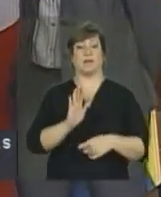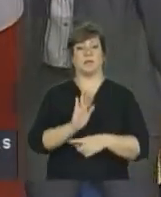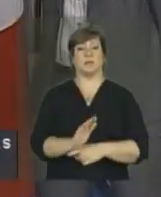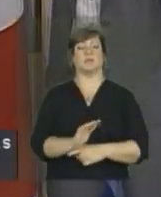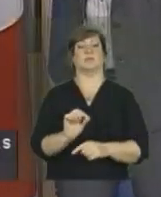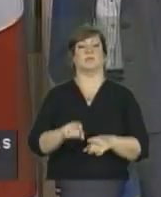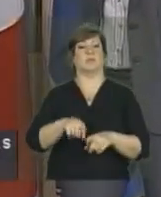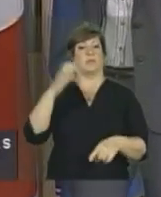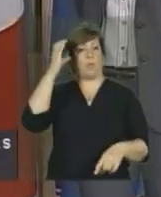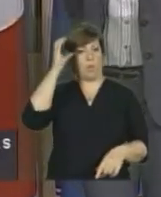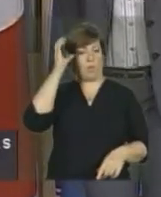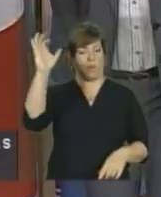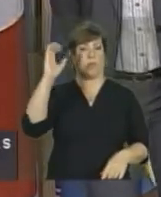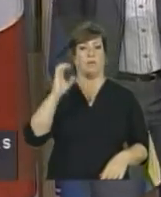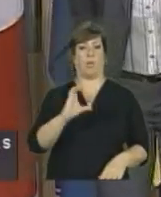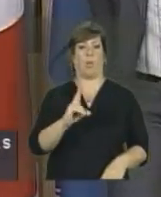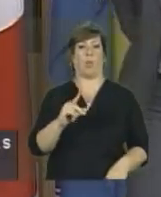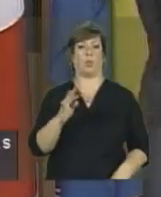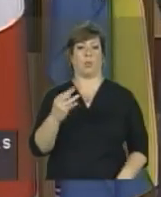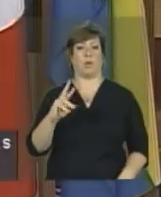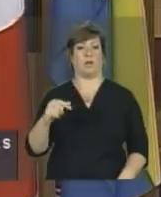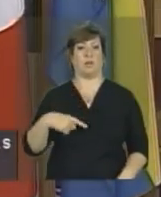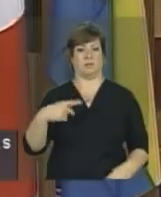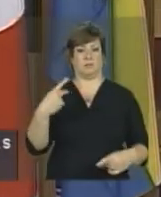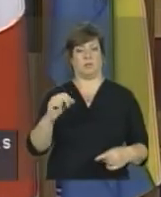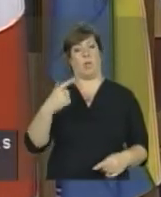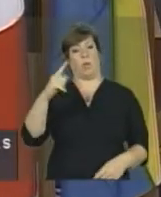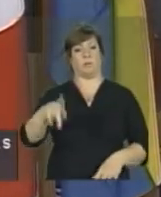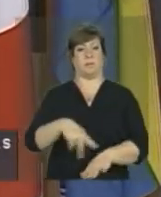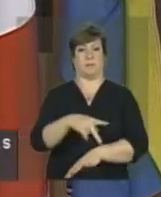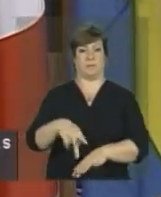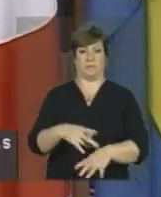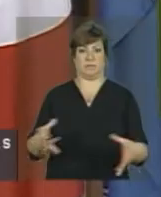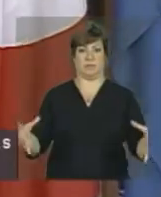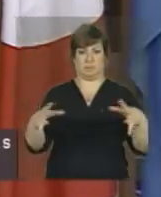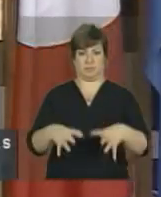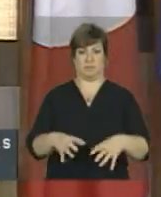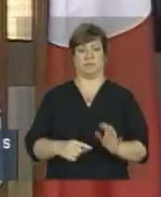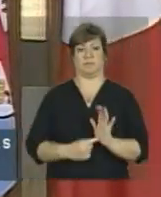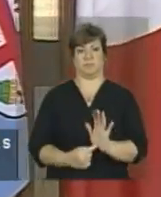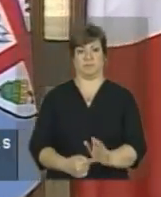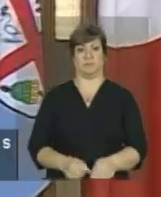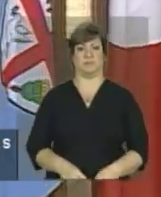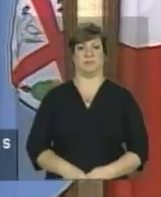benefícios e promover a sua cultura no exterior.